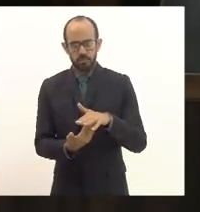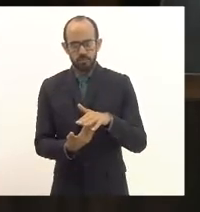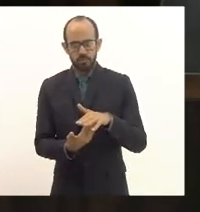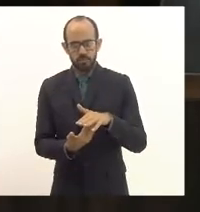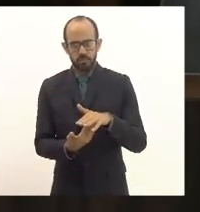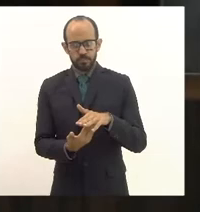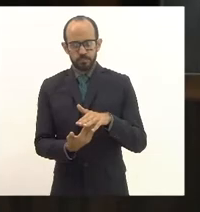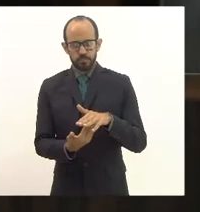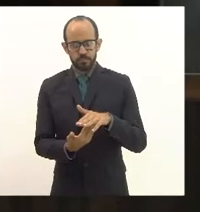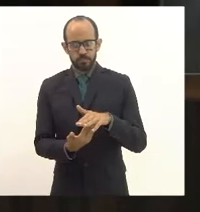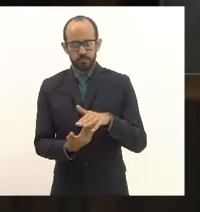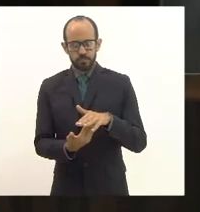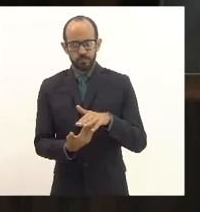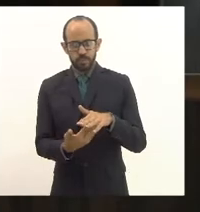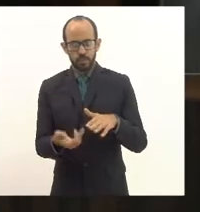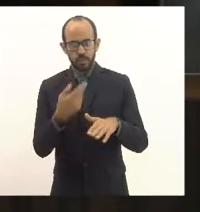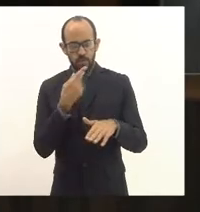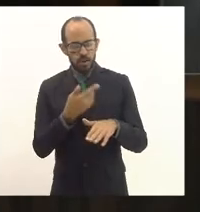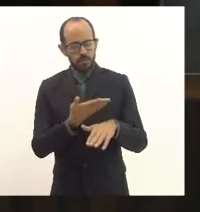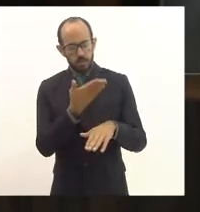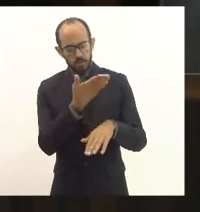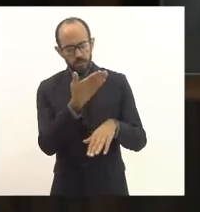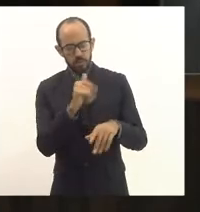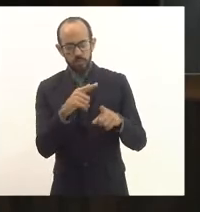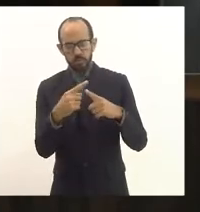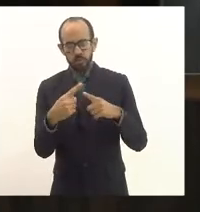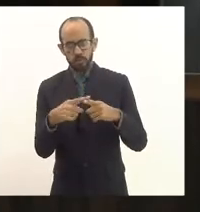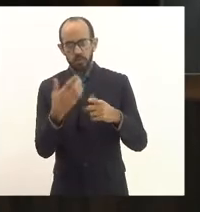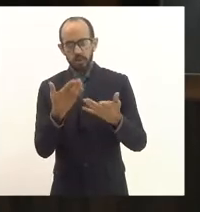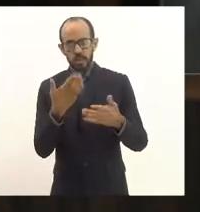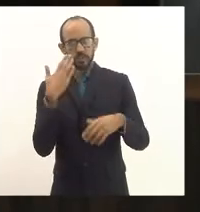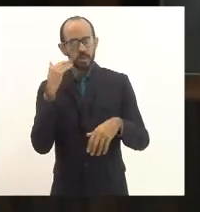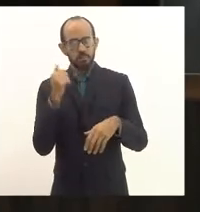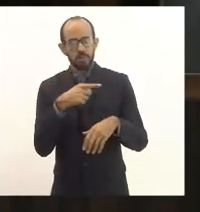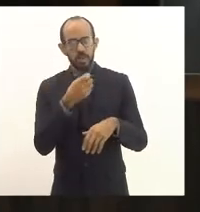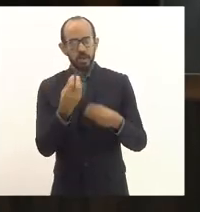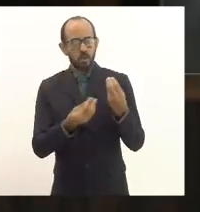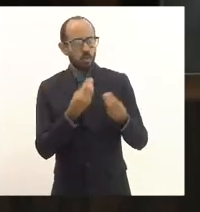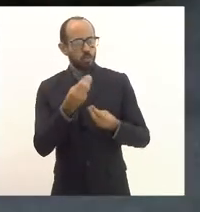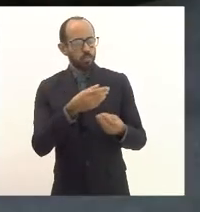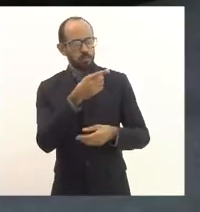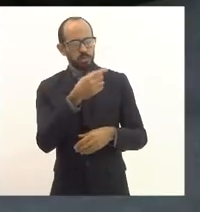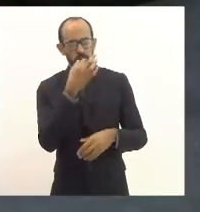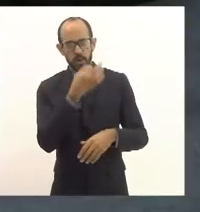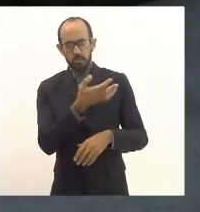e estou dizendo isso para Vossa Excelência porque eu quero saber como Vossa Excelência irá emitir o parecer.